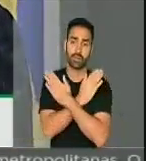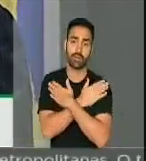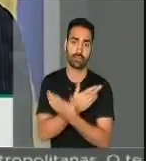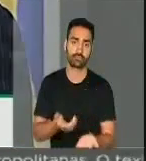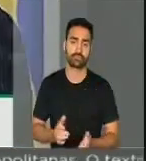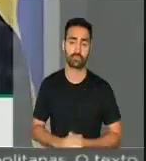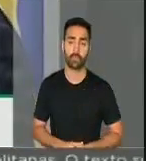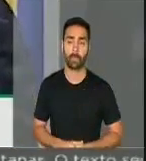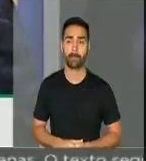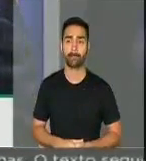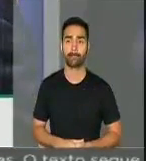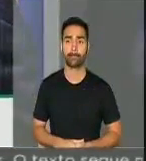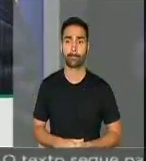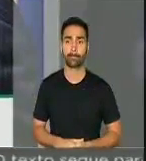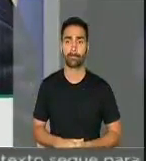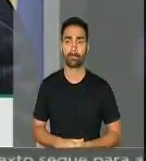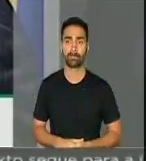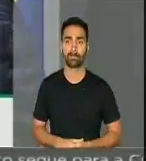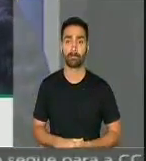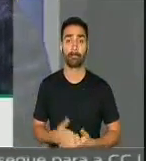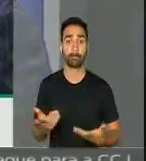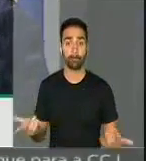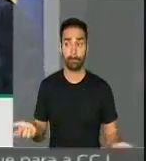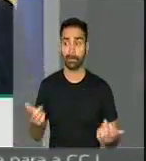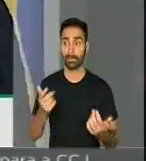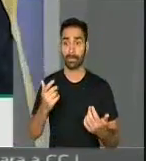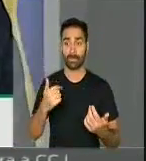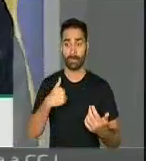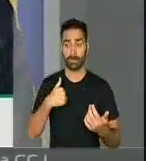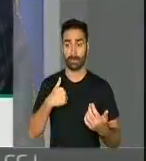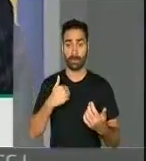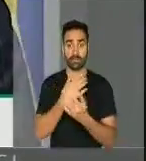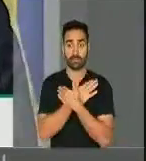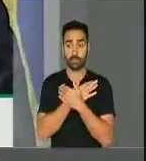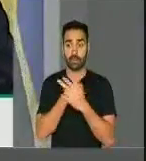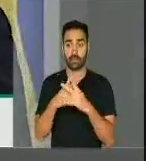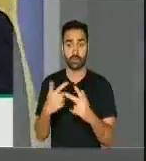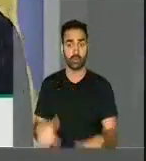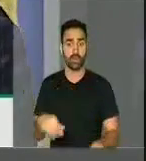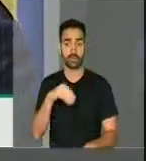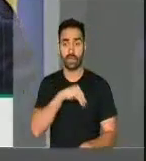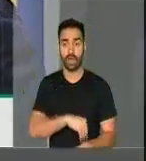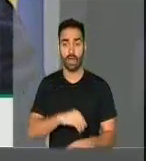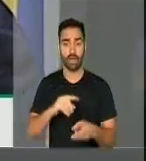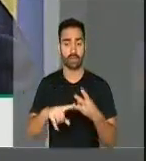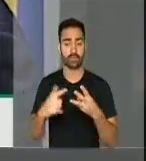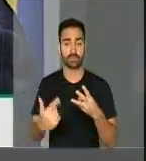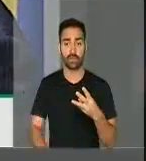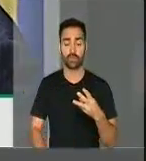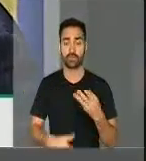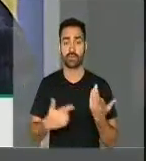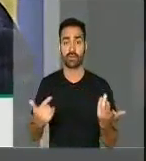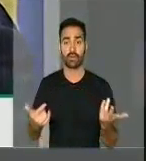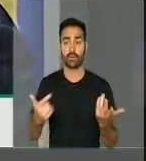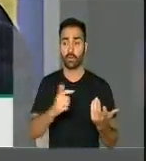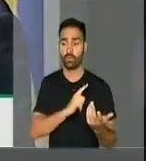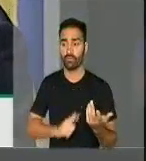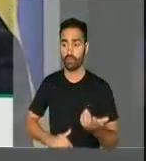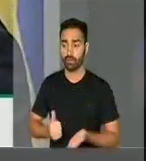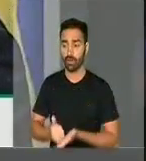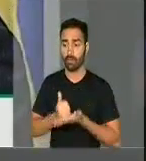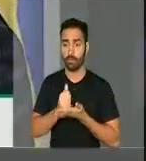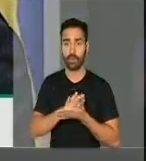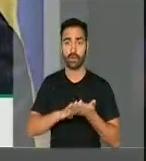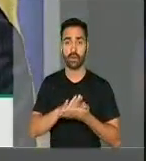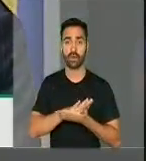país. E na hora que você tem um desemprego, na hora que você não tem a renda, na hora que você não tem a mão acolhedora do governo, o que é